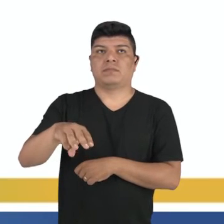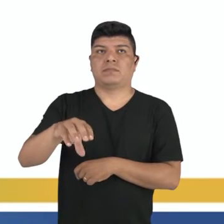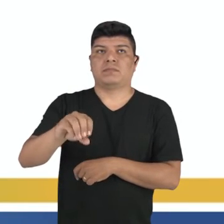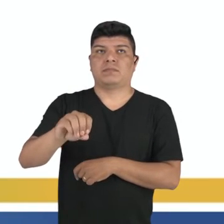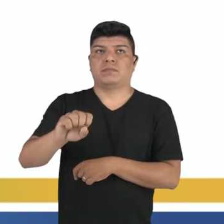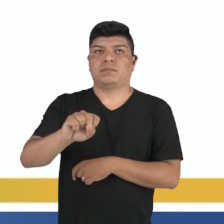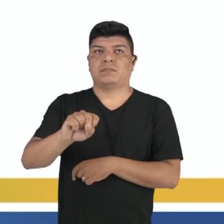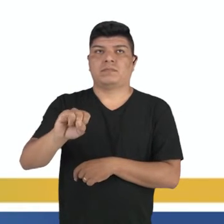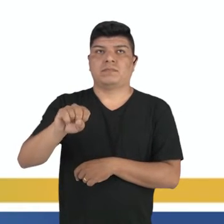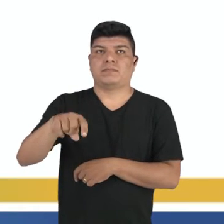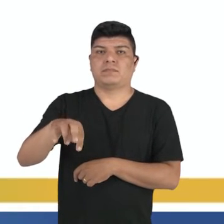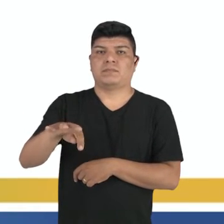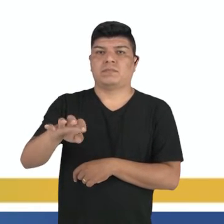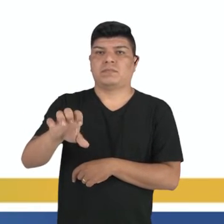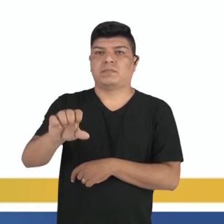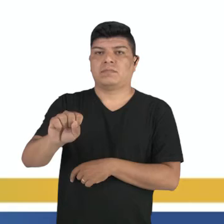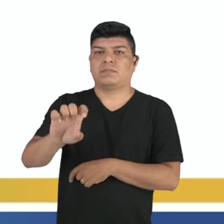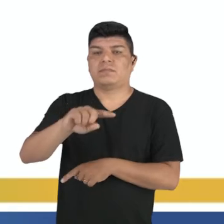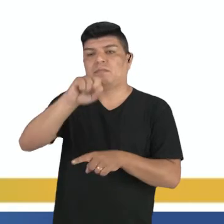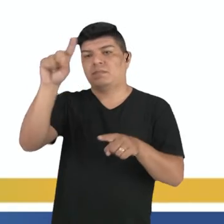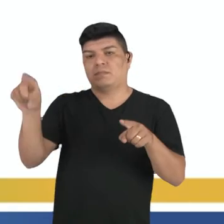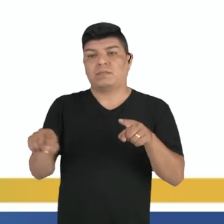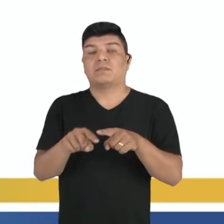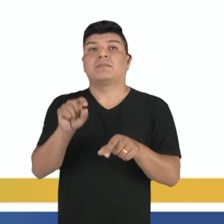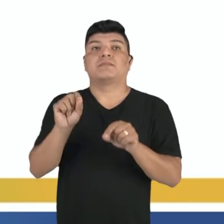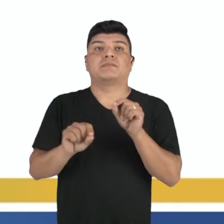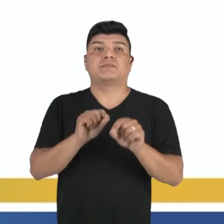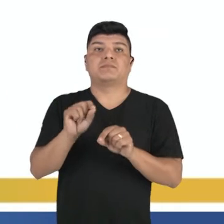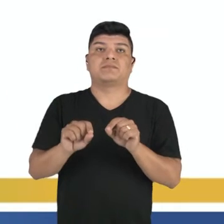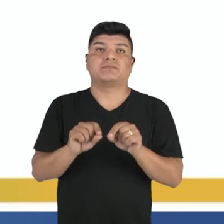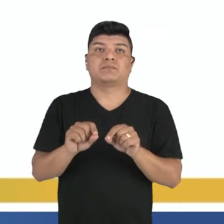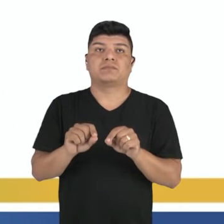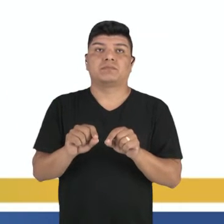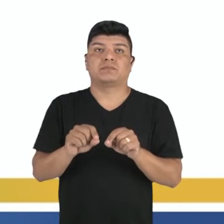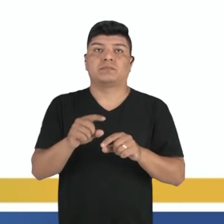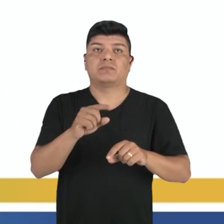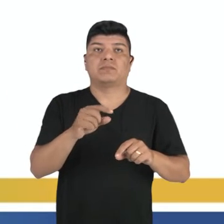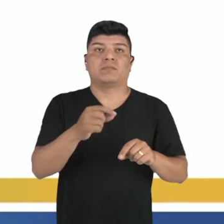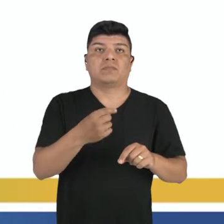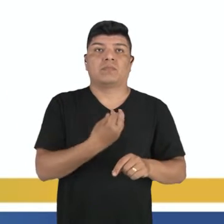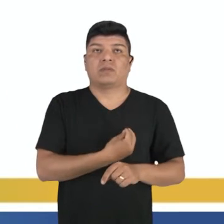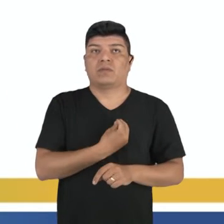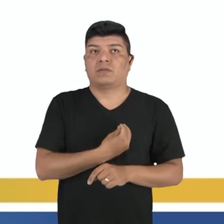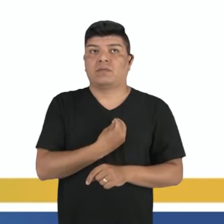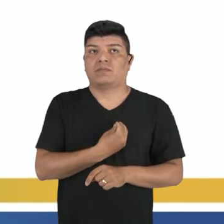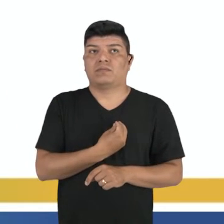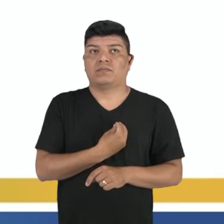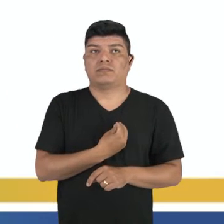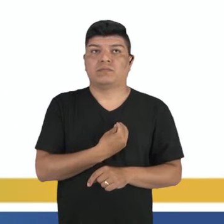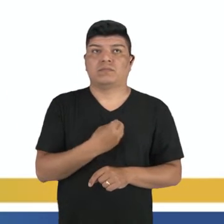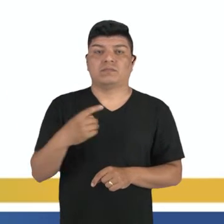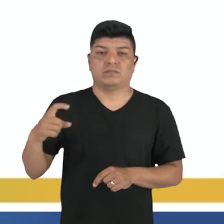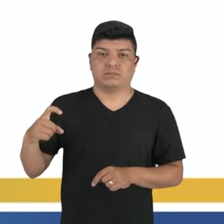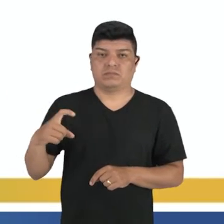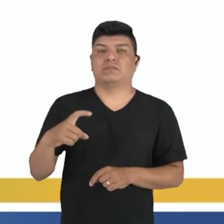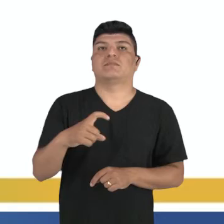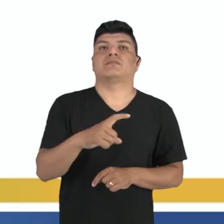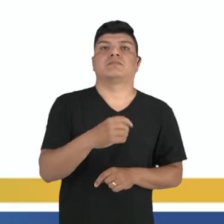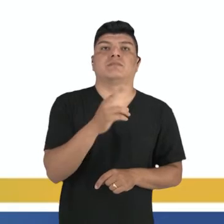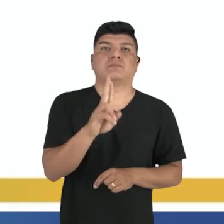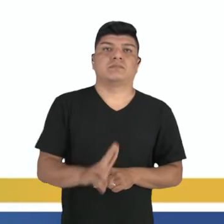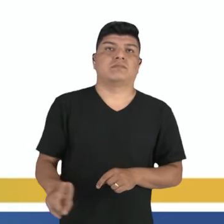esse processo de quimiossíntese ele é um processo em que os organismos é que são